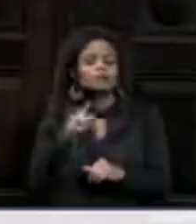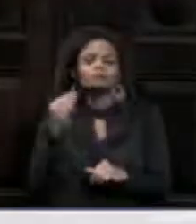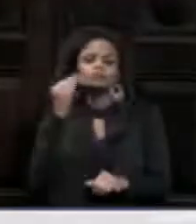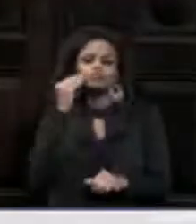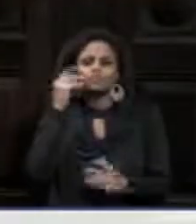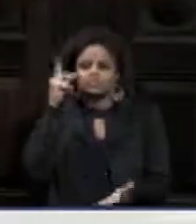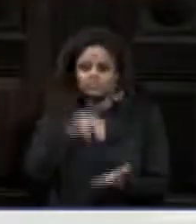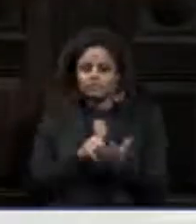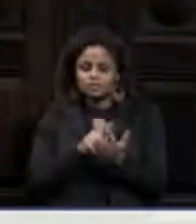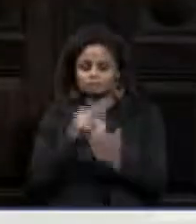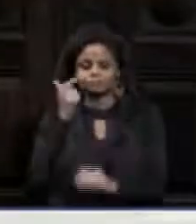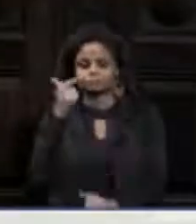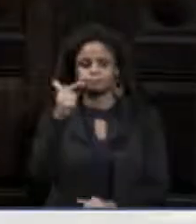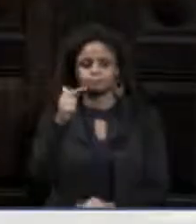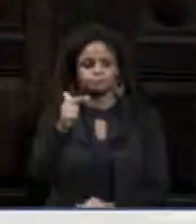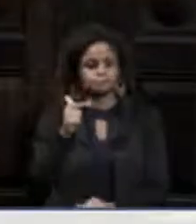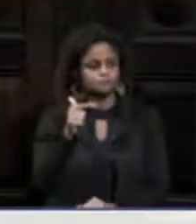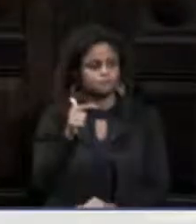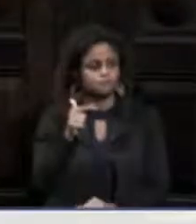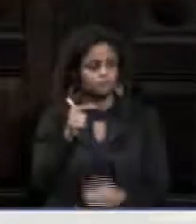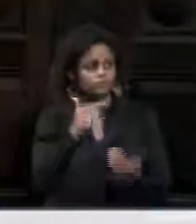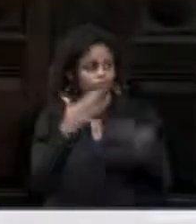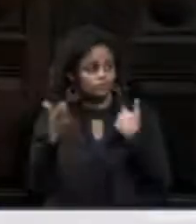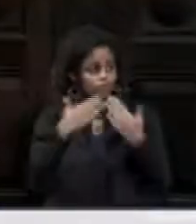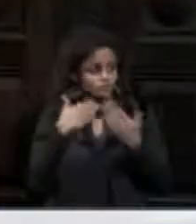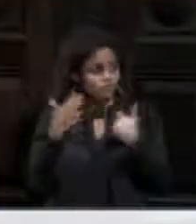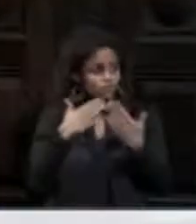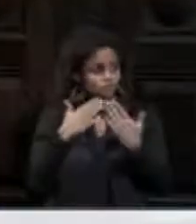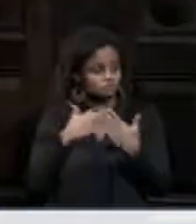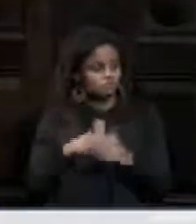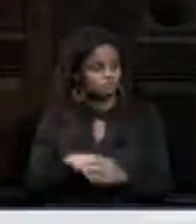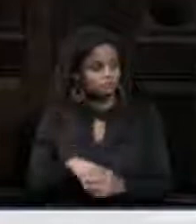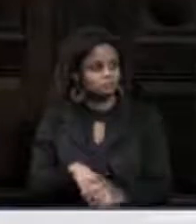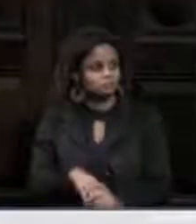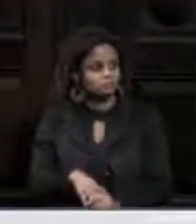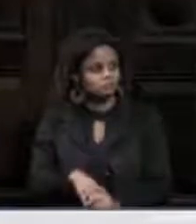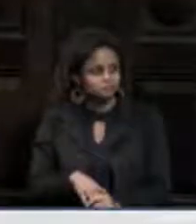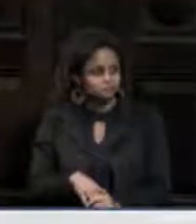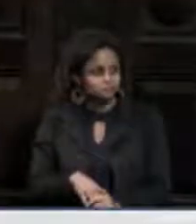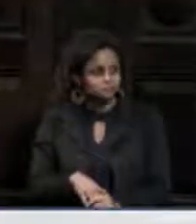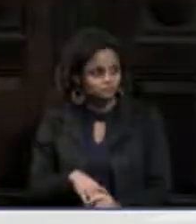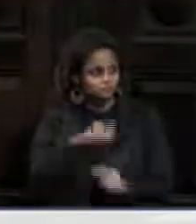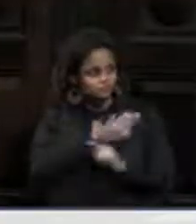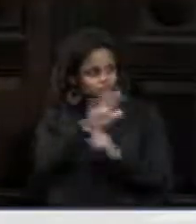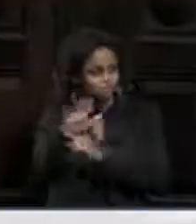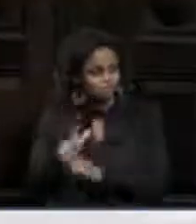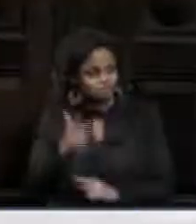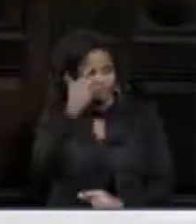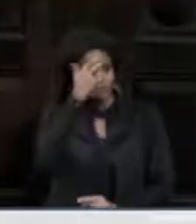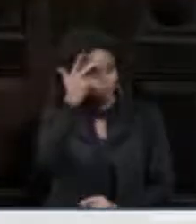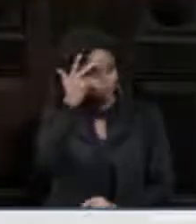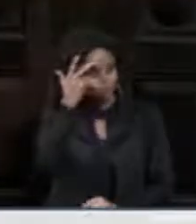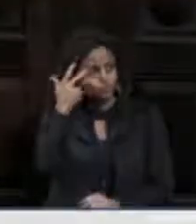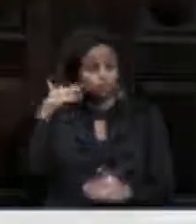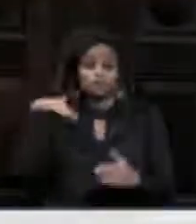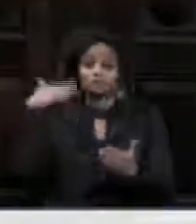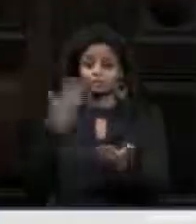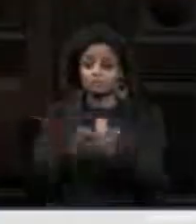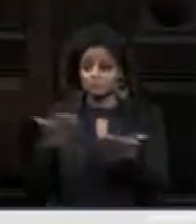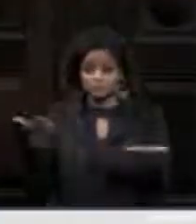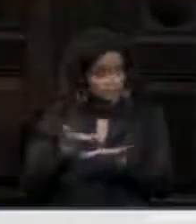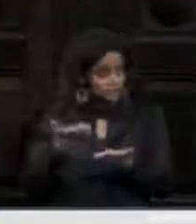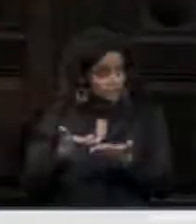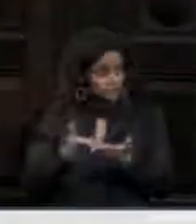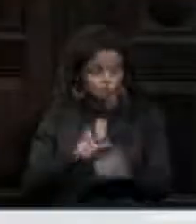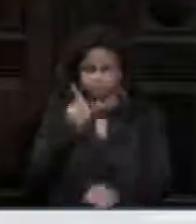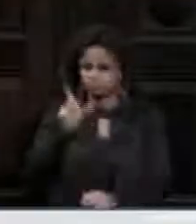realidade. Um debate que leva pessoas que até aqui construíram uma posição dentro do debate